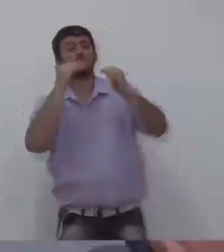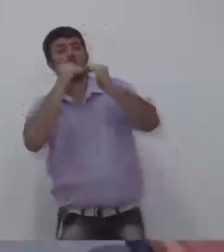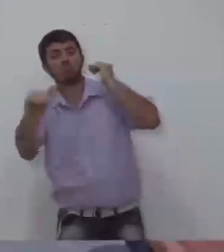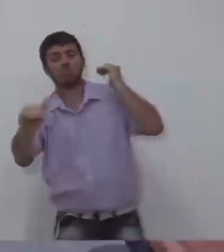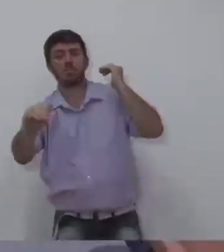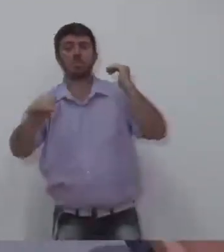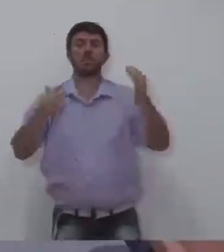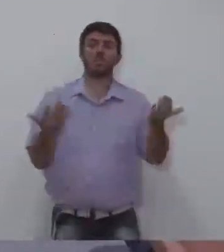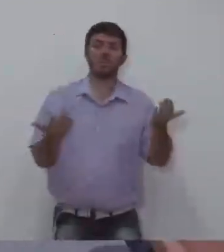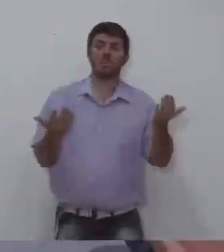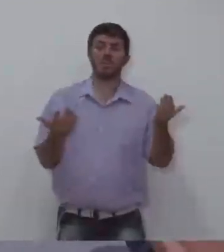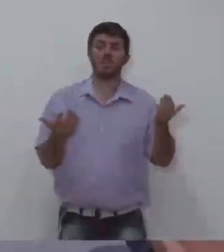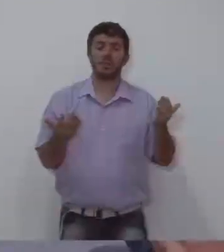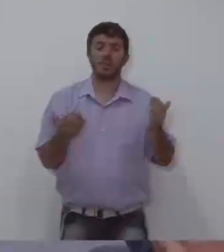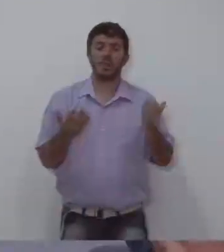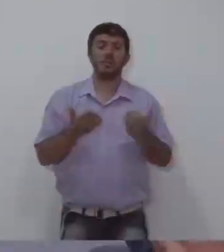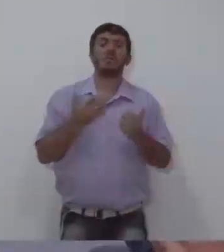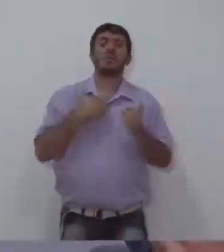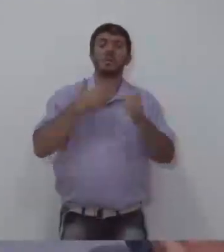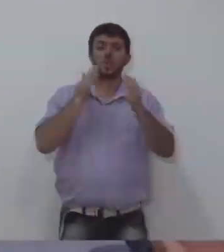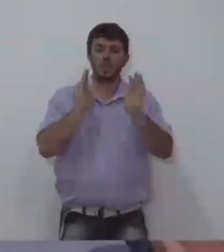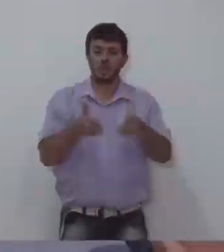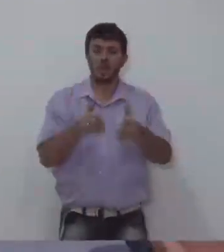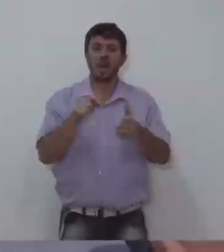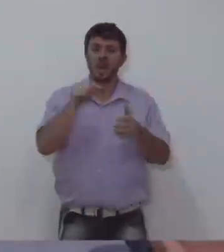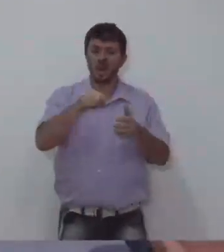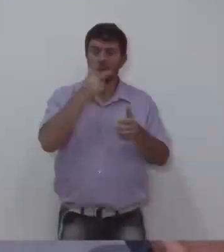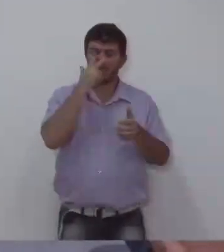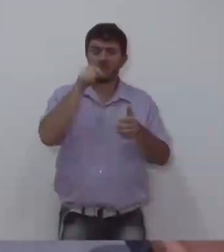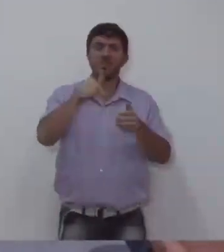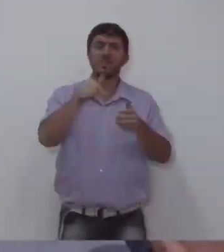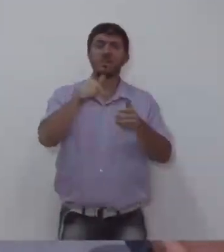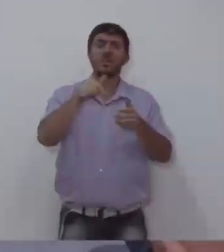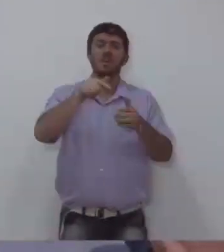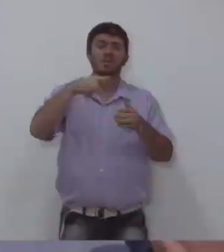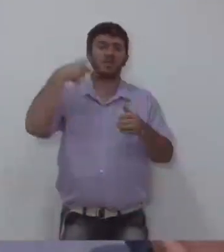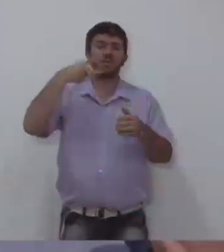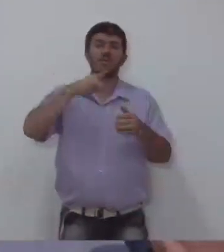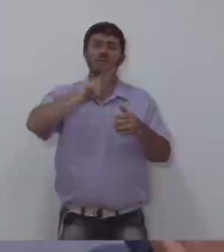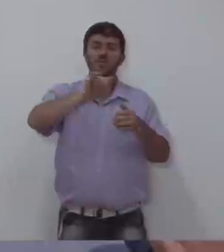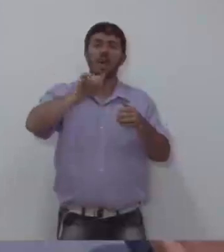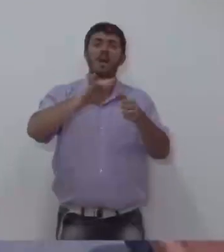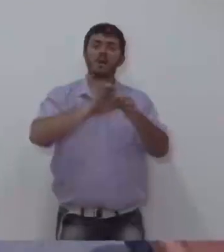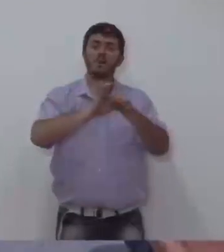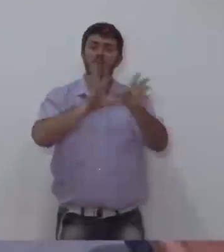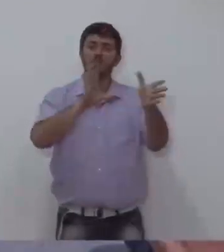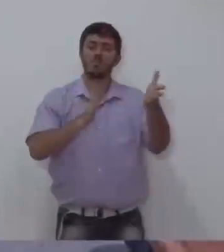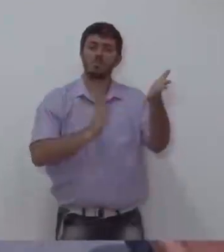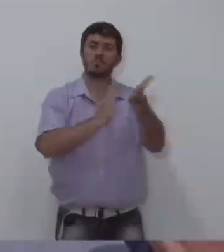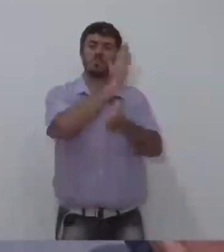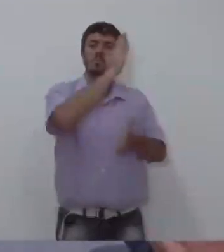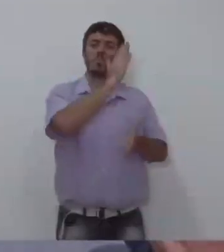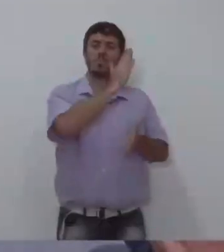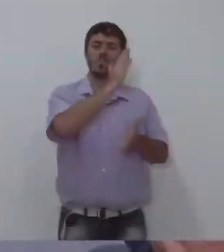que já foi aprovado, né, os vereadores aqui, como já falaram os vereadores, várias pessoas, né, já colocaram um requerimento de